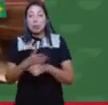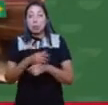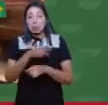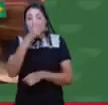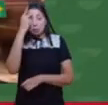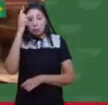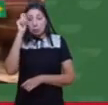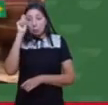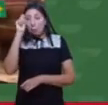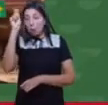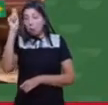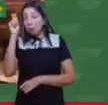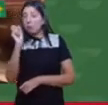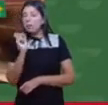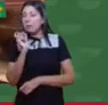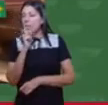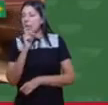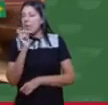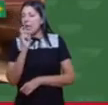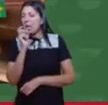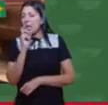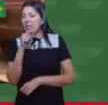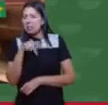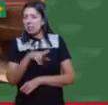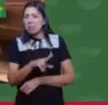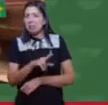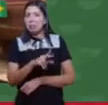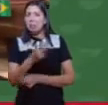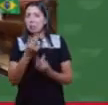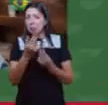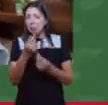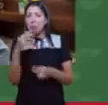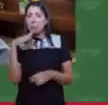ator que mente o tempo inteiro, como é o presidente